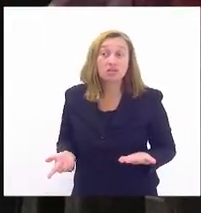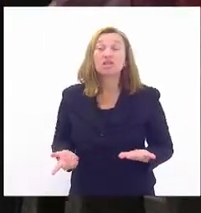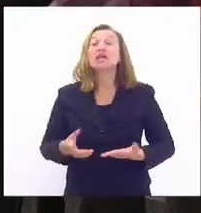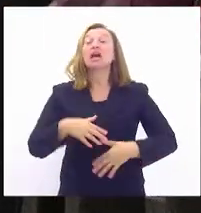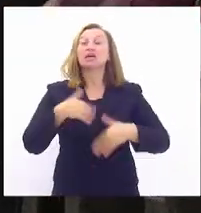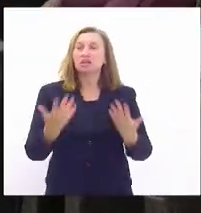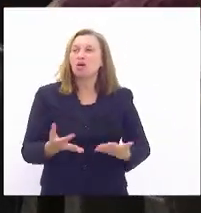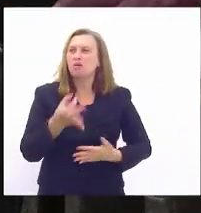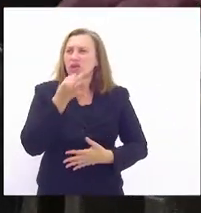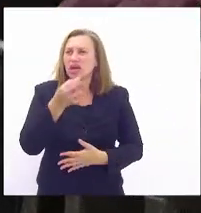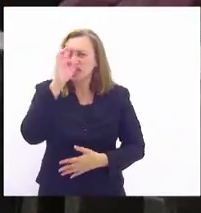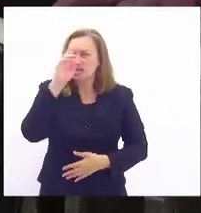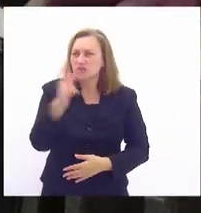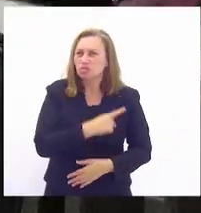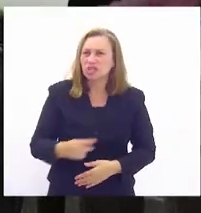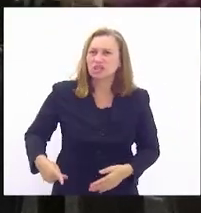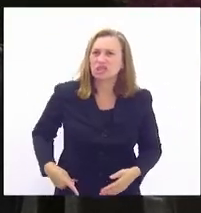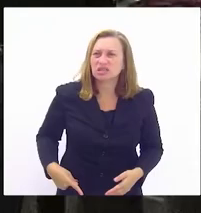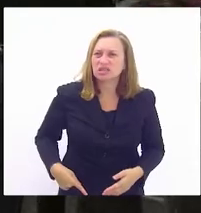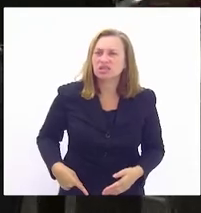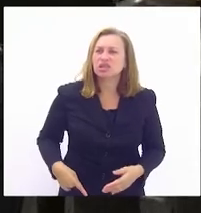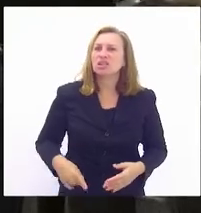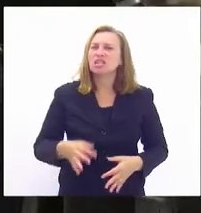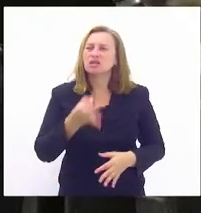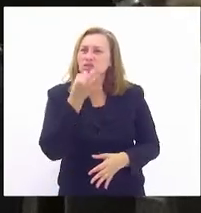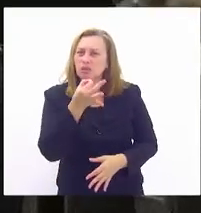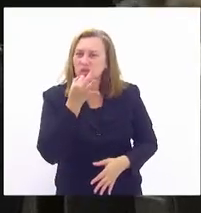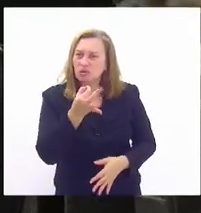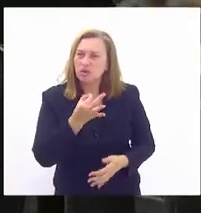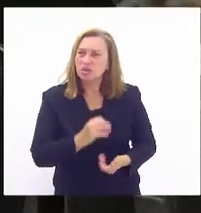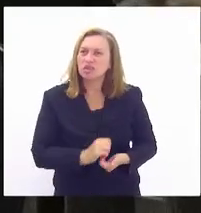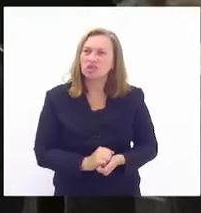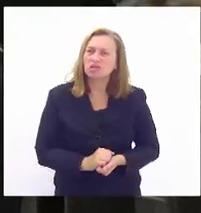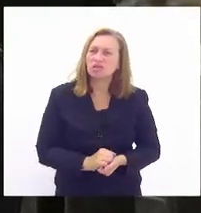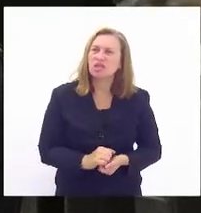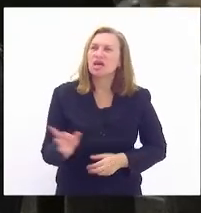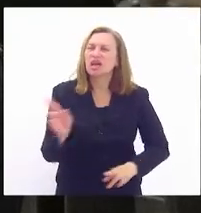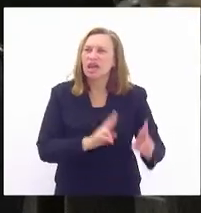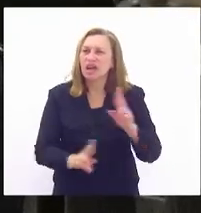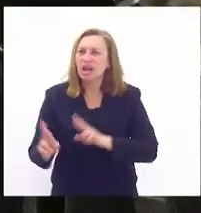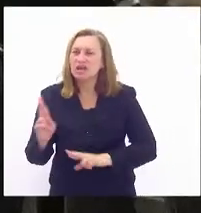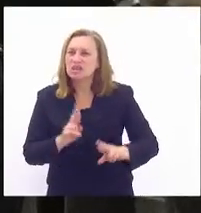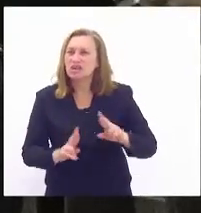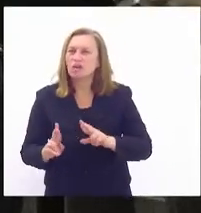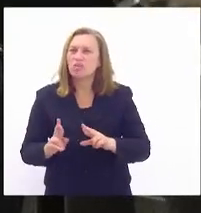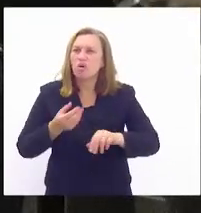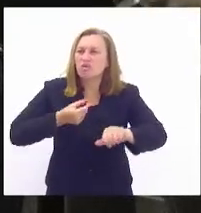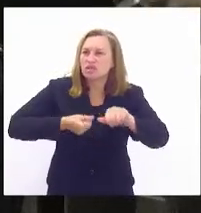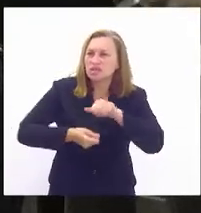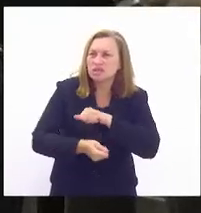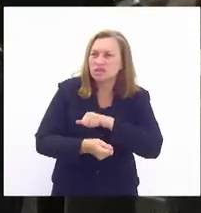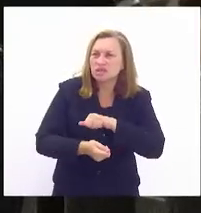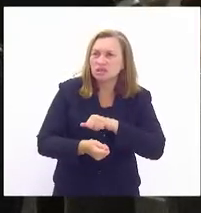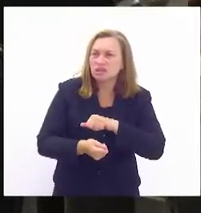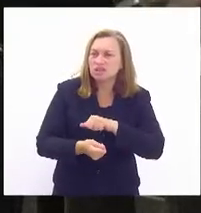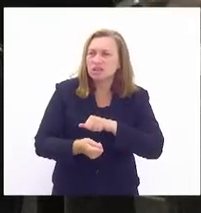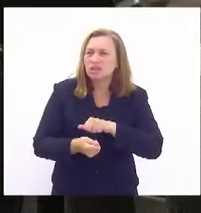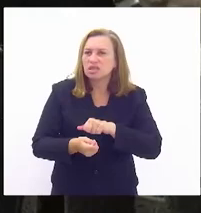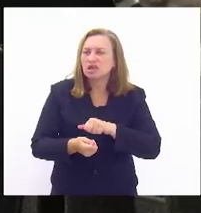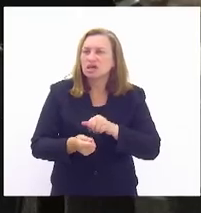aqui, presidente, são essas sugestões em relação a financiamentos e criar um